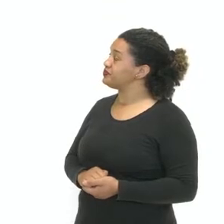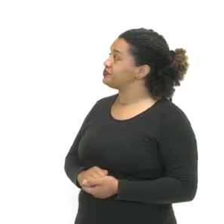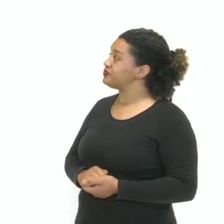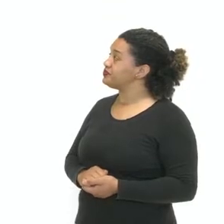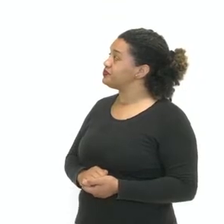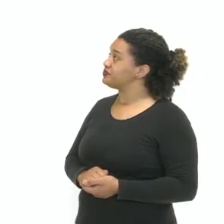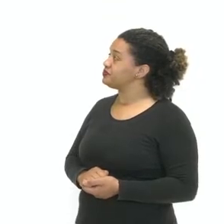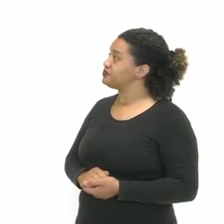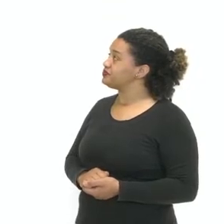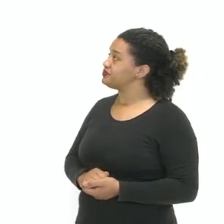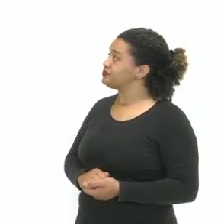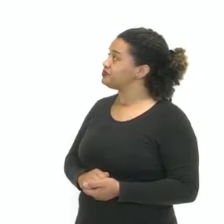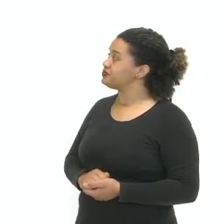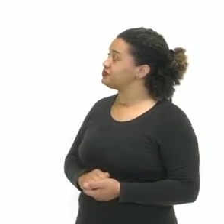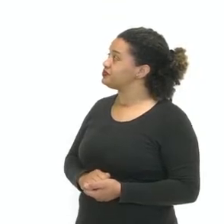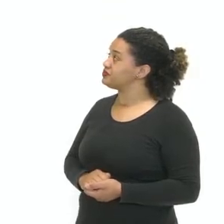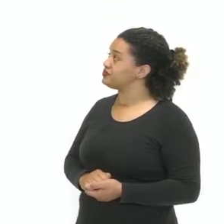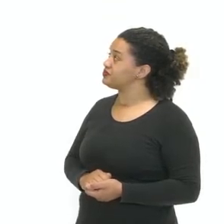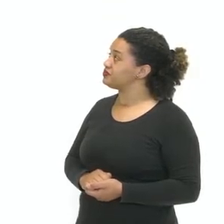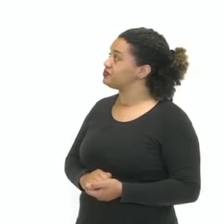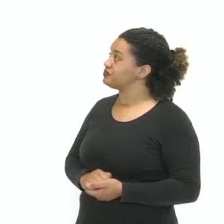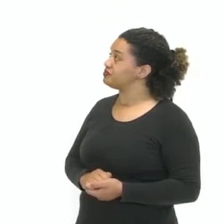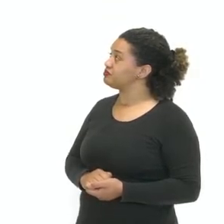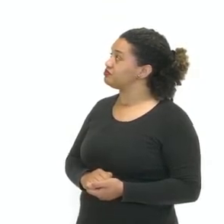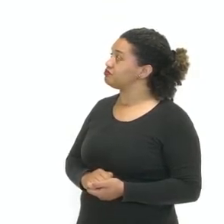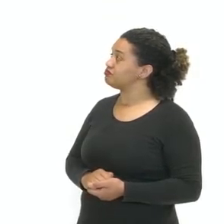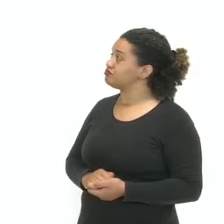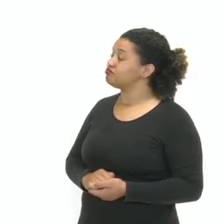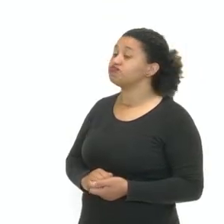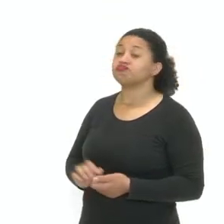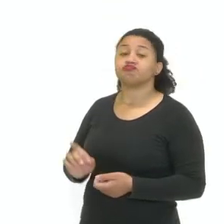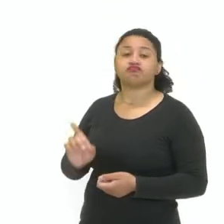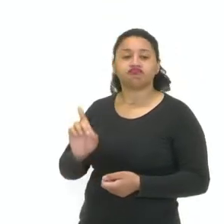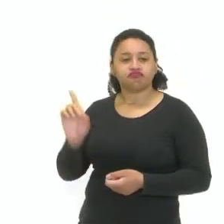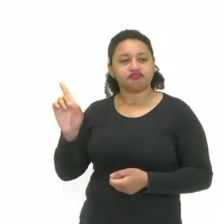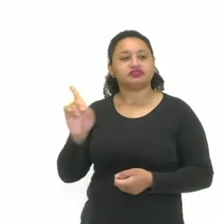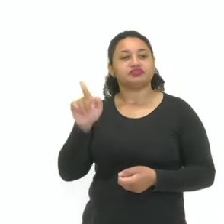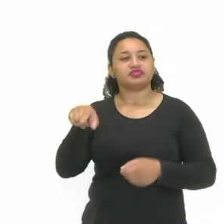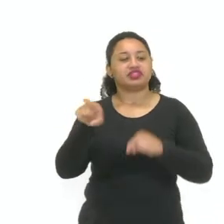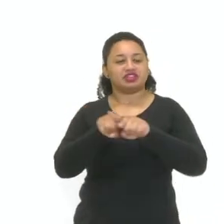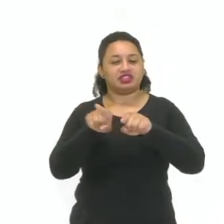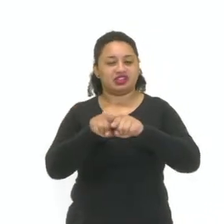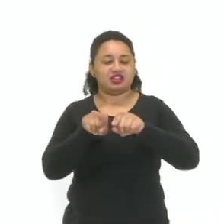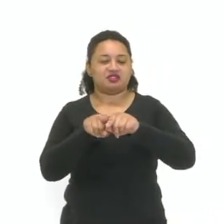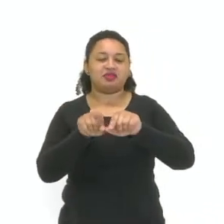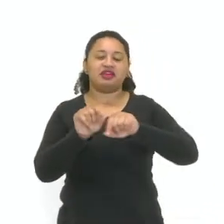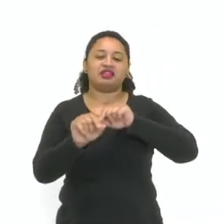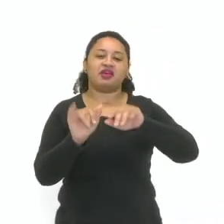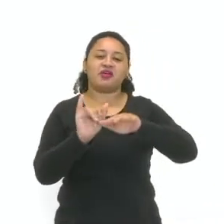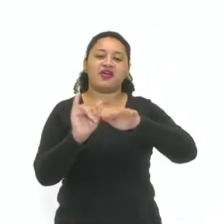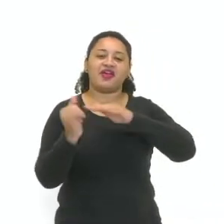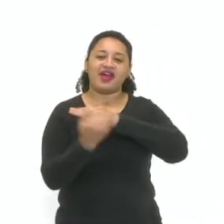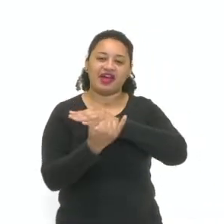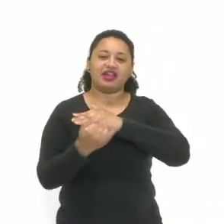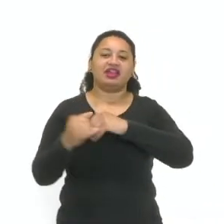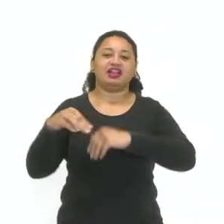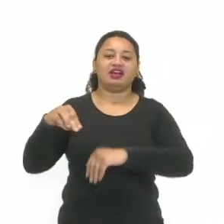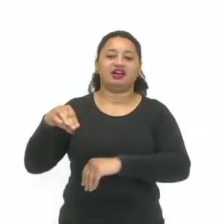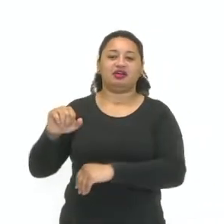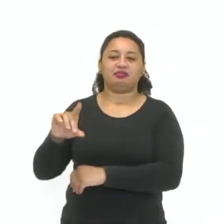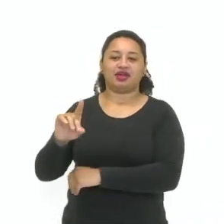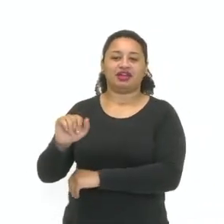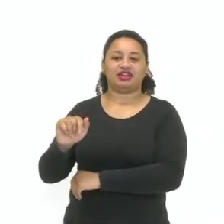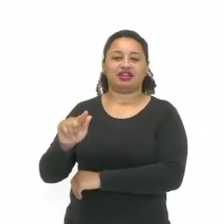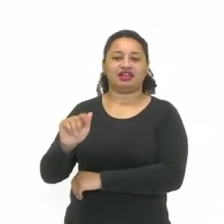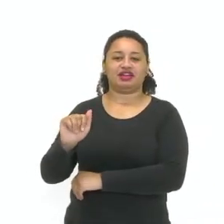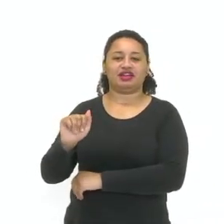o Malawi, ok? E, claro, a ilha de Madagascar, né, que é tão importante também devido ao turismo, né? Muito